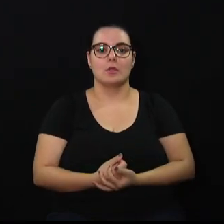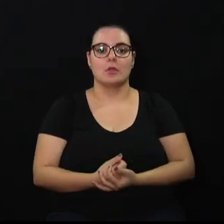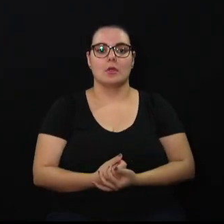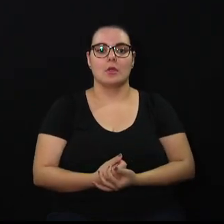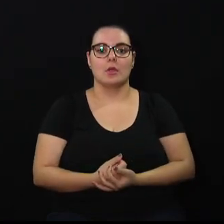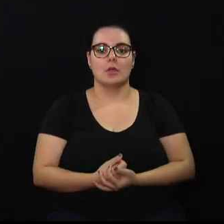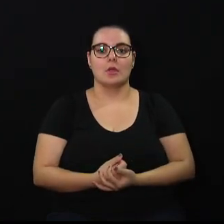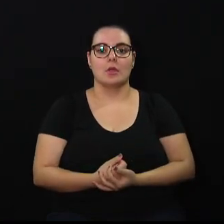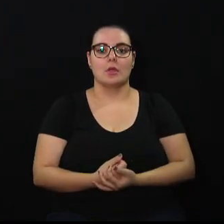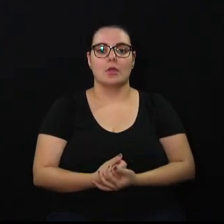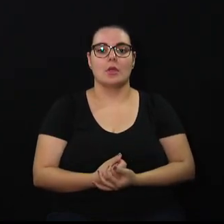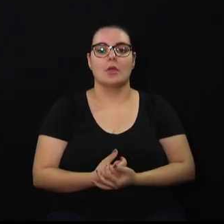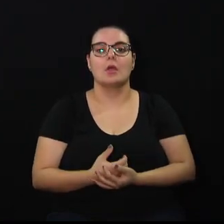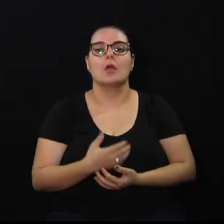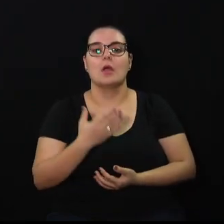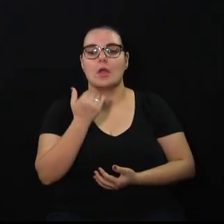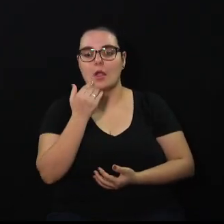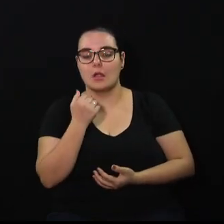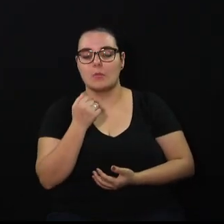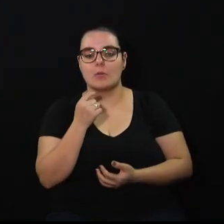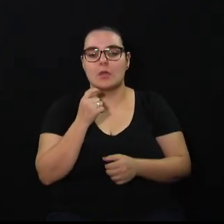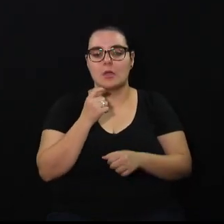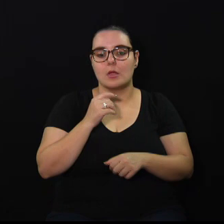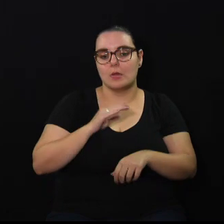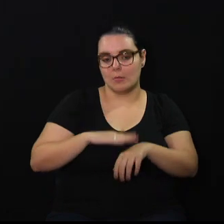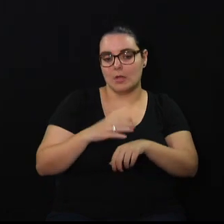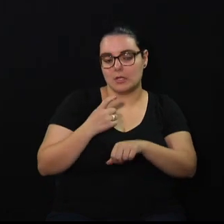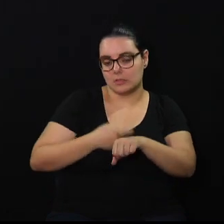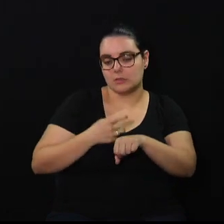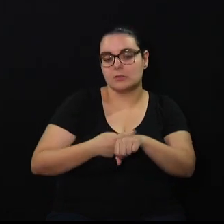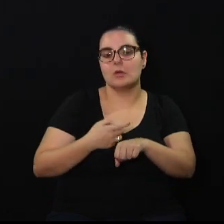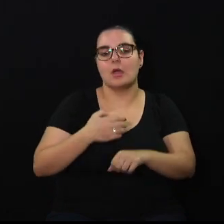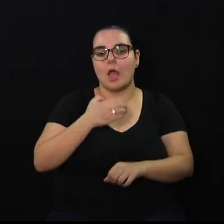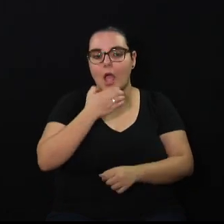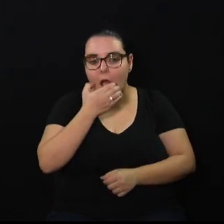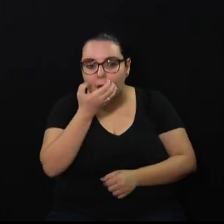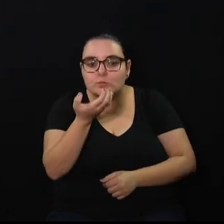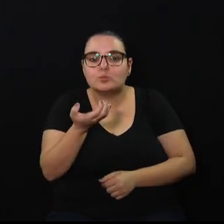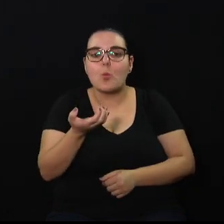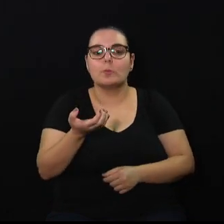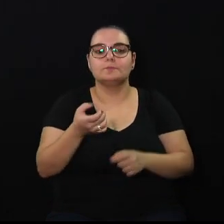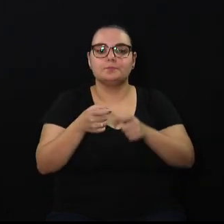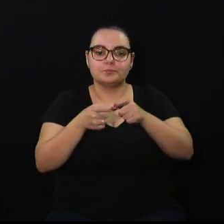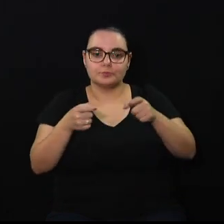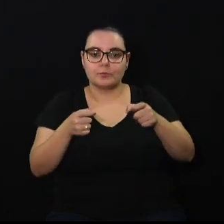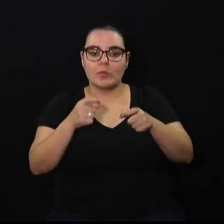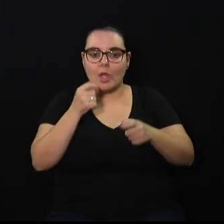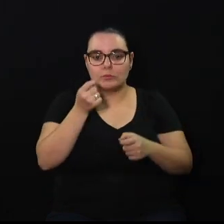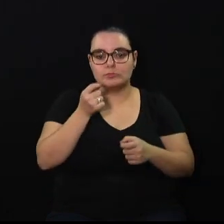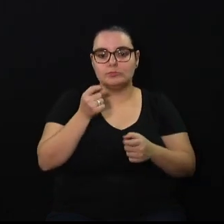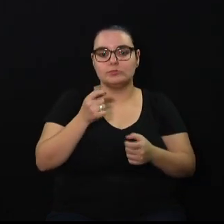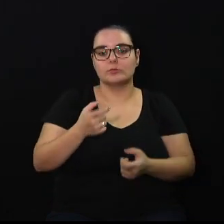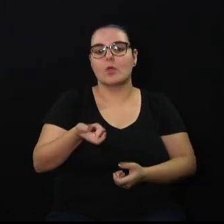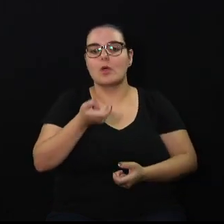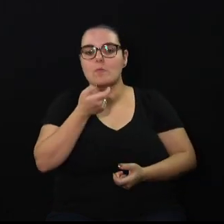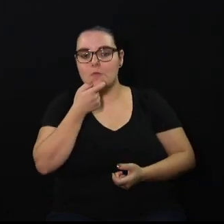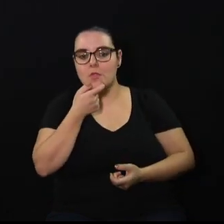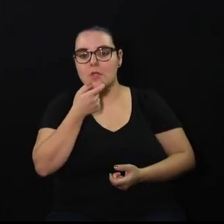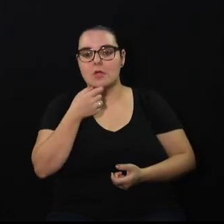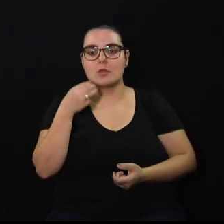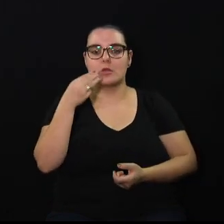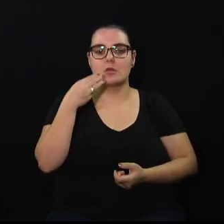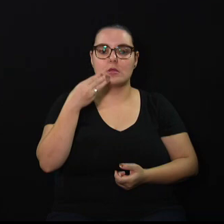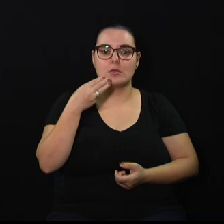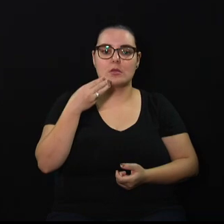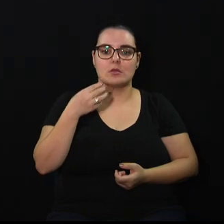os alimentos com o cantes que aí entra a maçã a barrinha de cereal a bolacha salgada e as